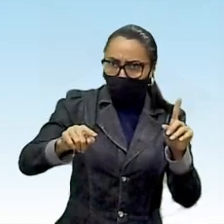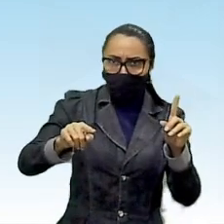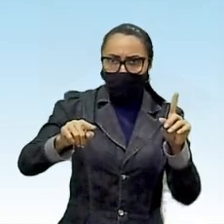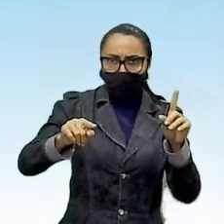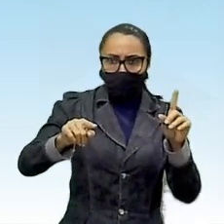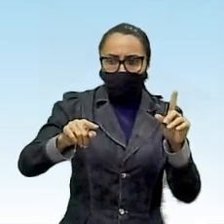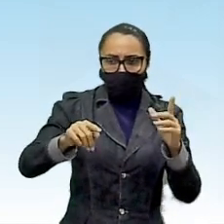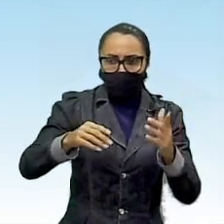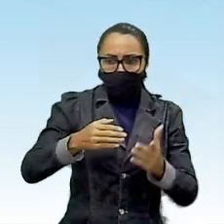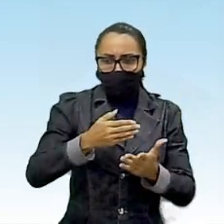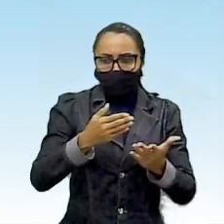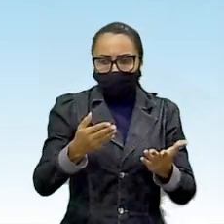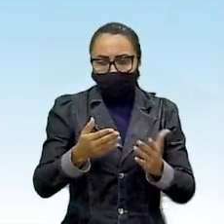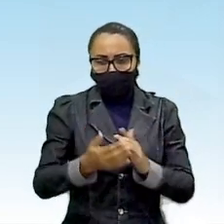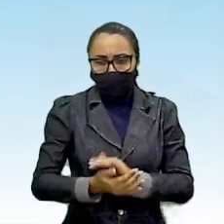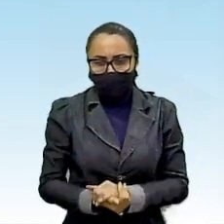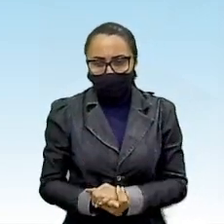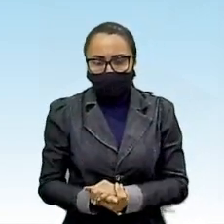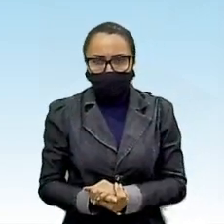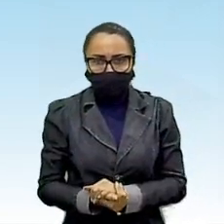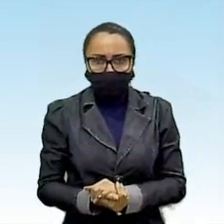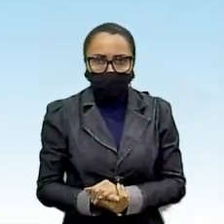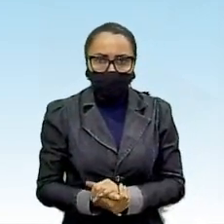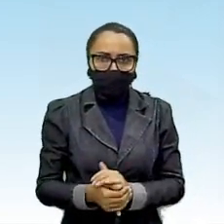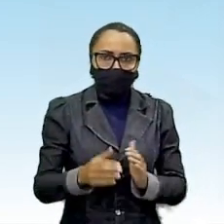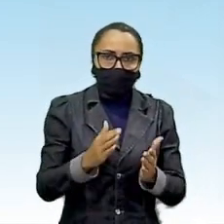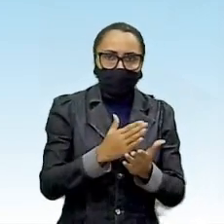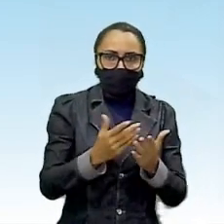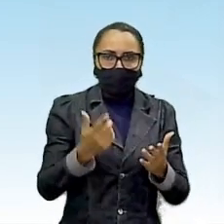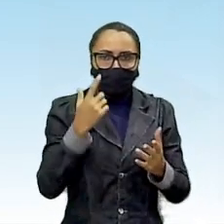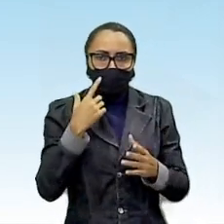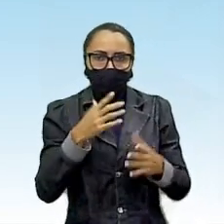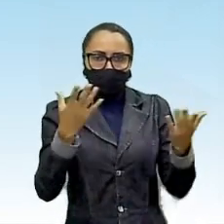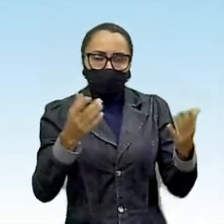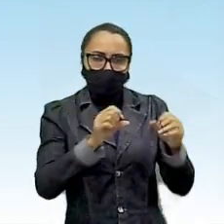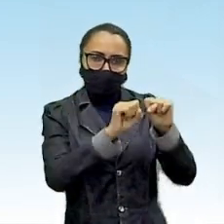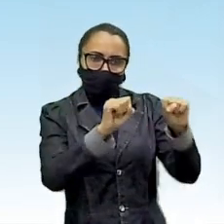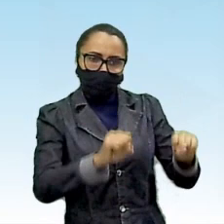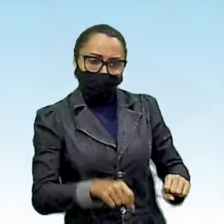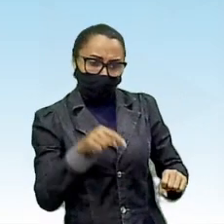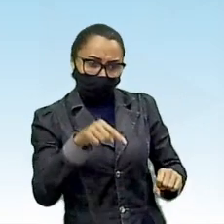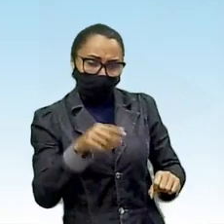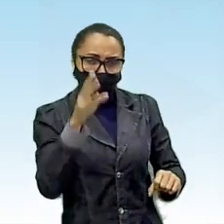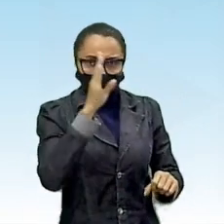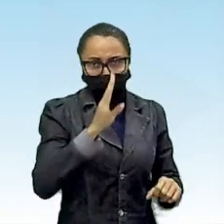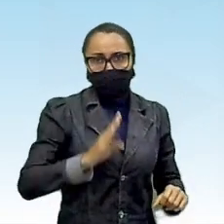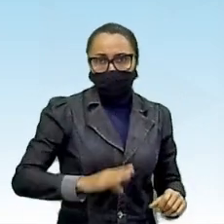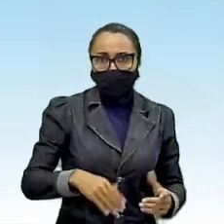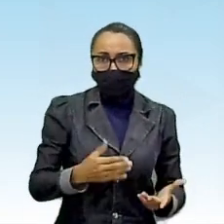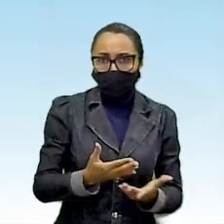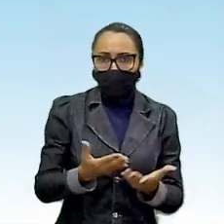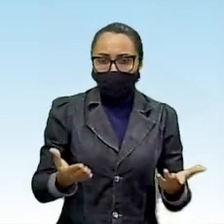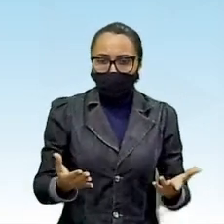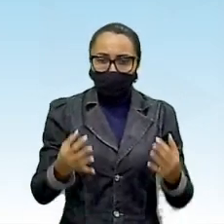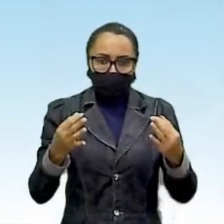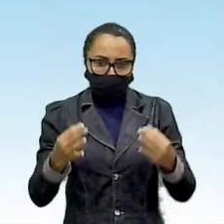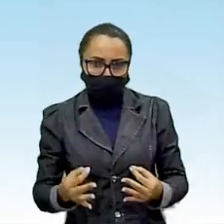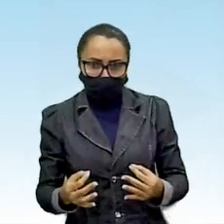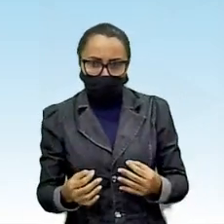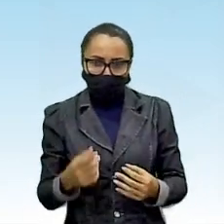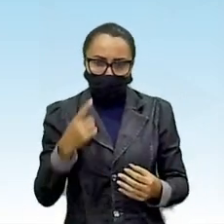Unidos. Então, é algo que se padronizou aqui no Brasil, a se chamar da forma certa